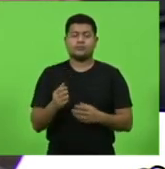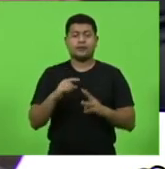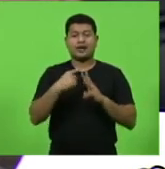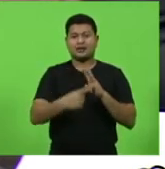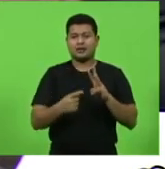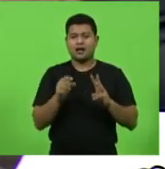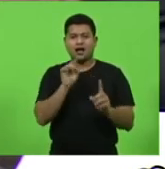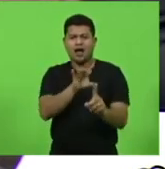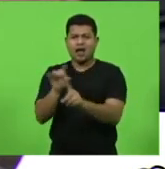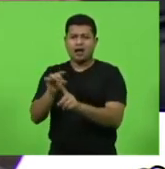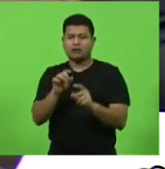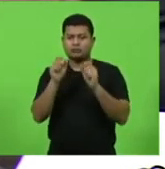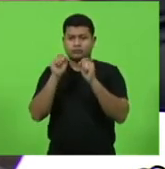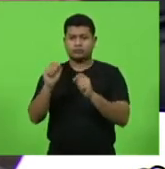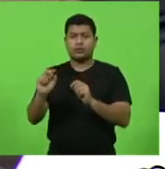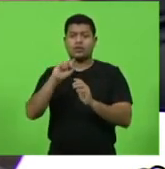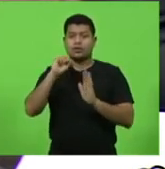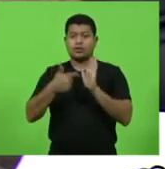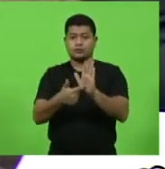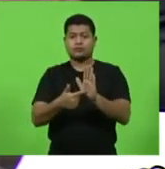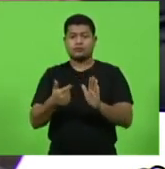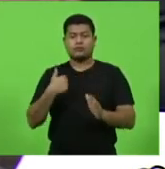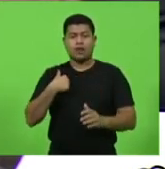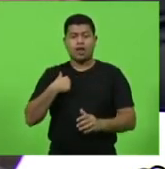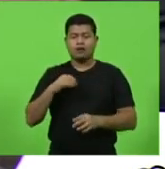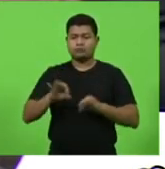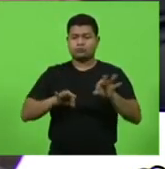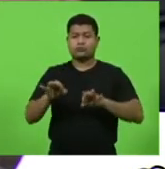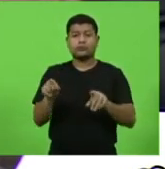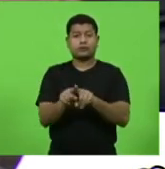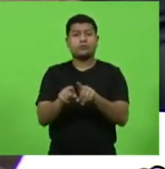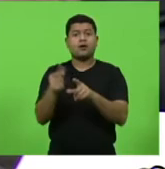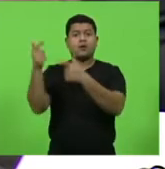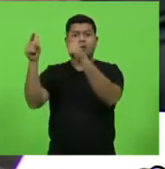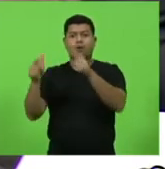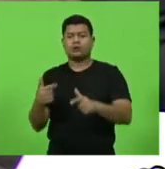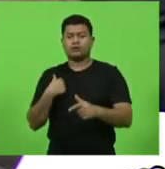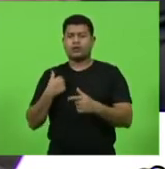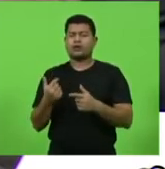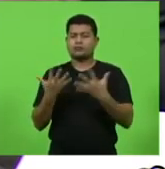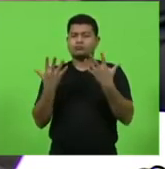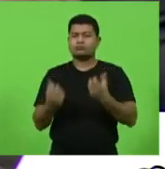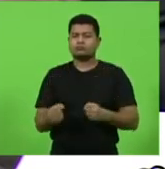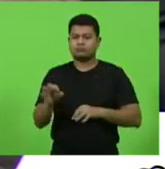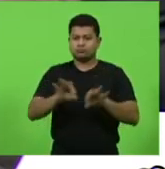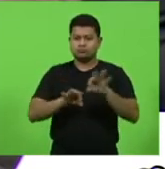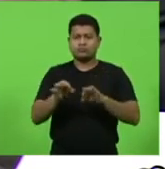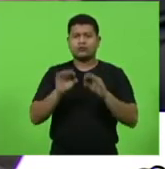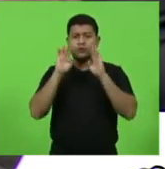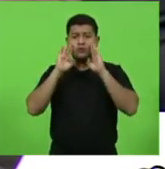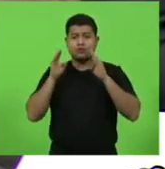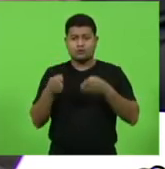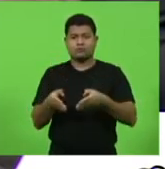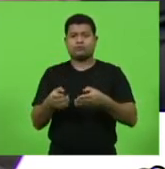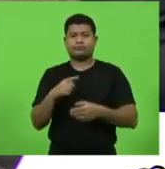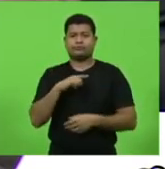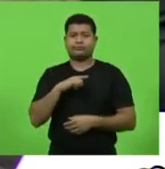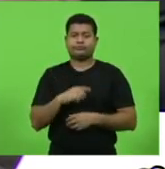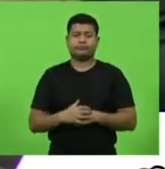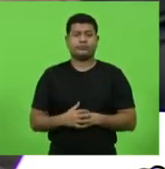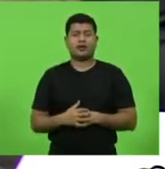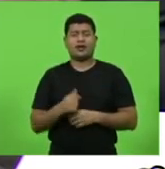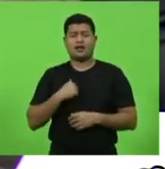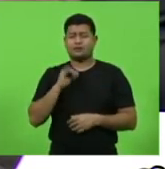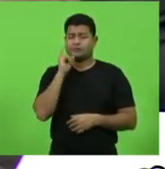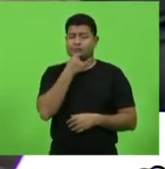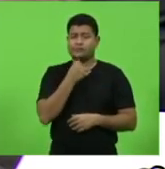denúncias que foram feitas, tanto por mim, como todas as outras denúncias que chegaram àquela promotoria. Eu lamento muito